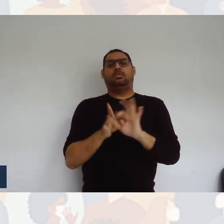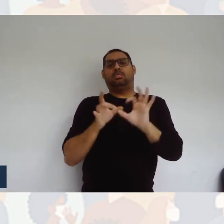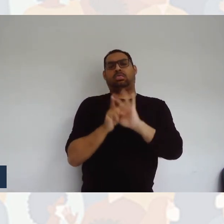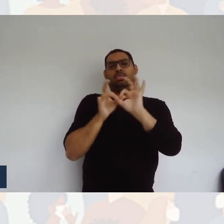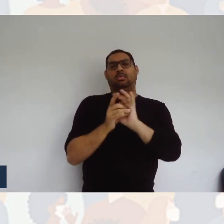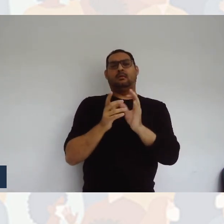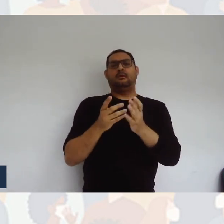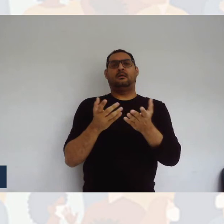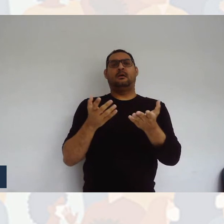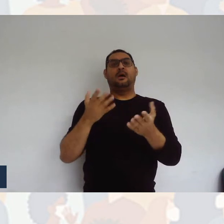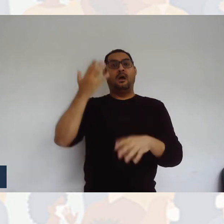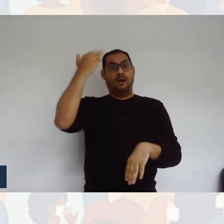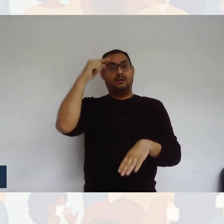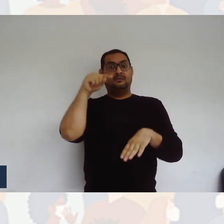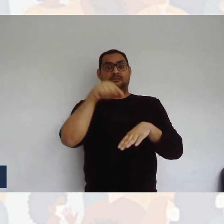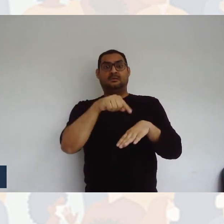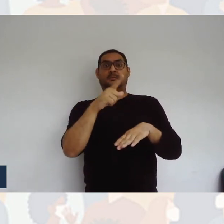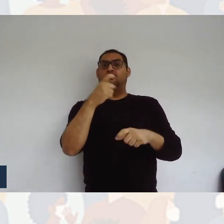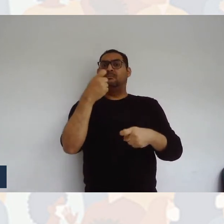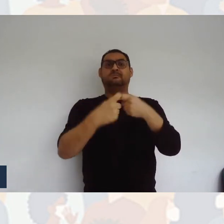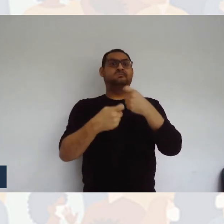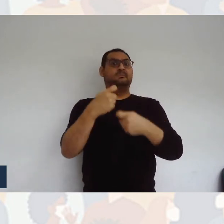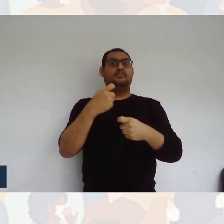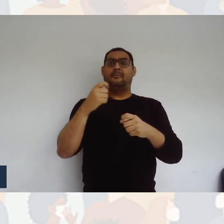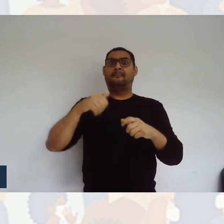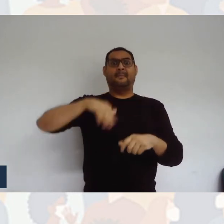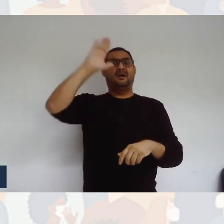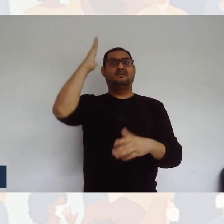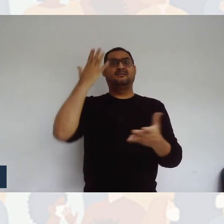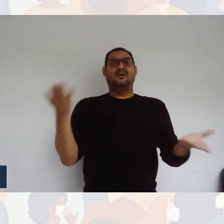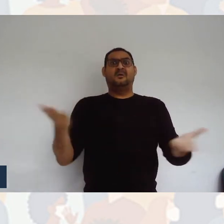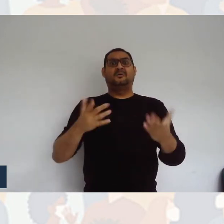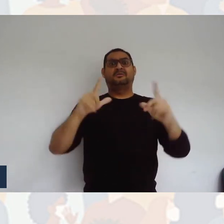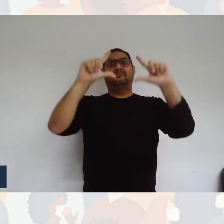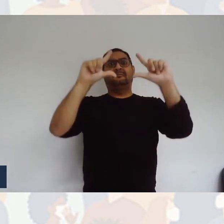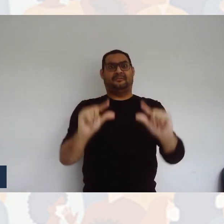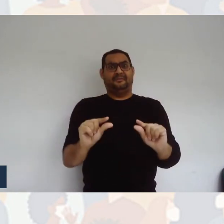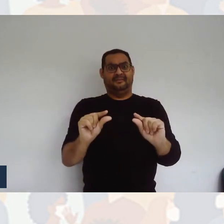na minha época, se fazia muito mais sexo do que se faz hoje.